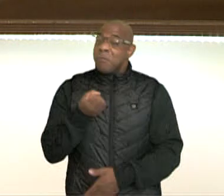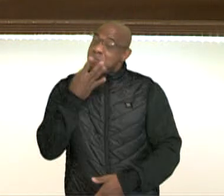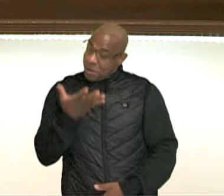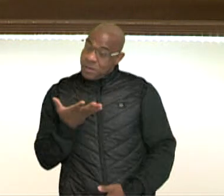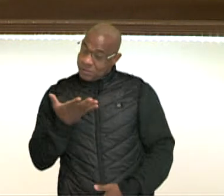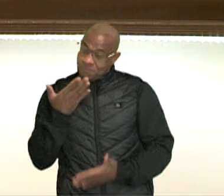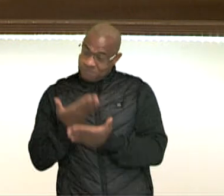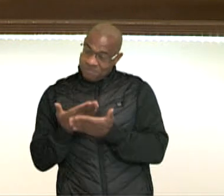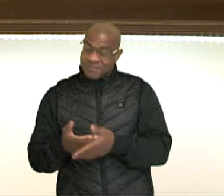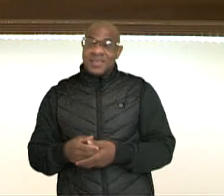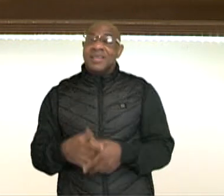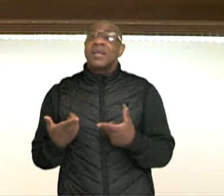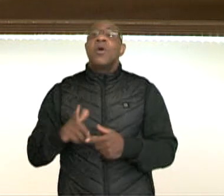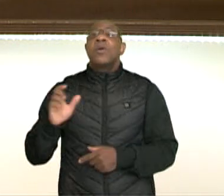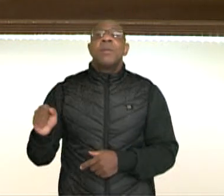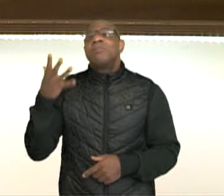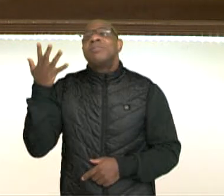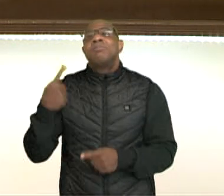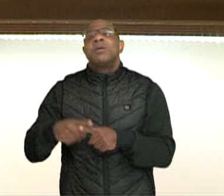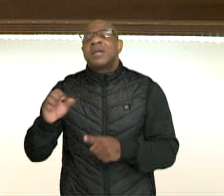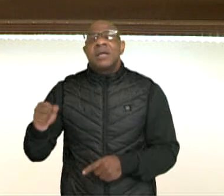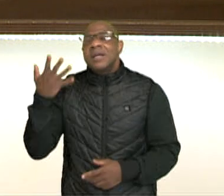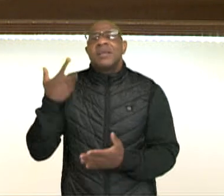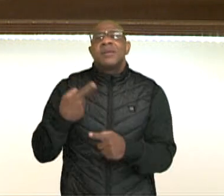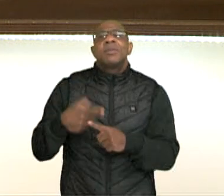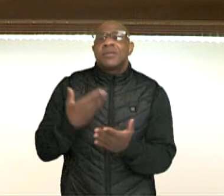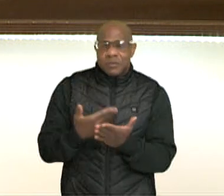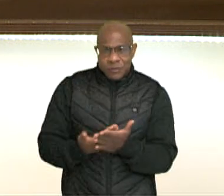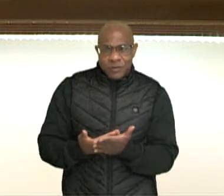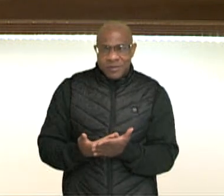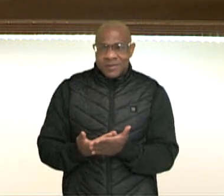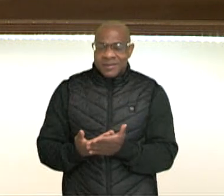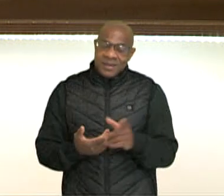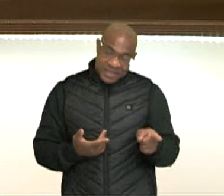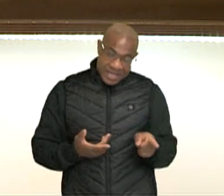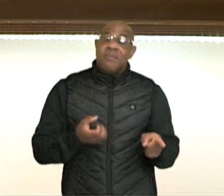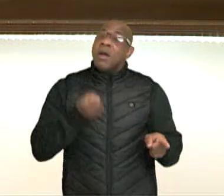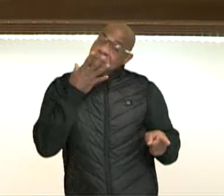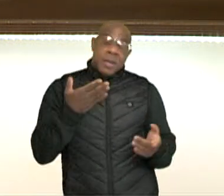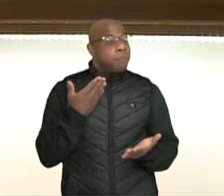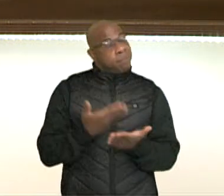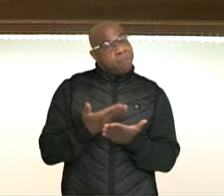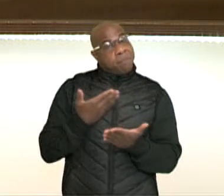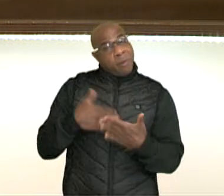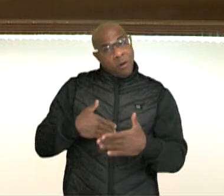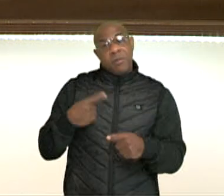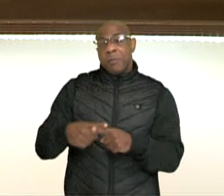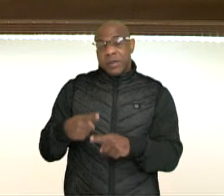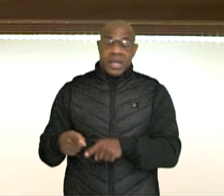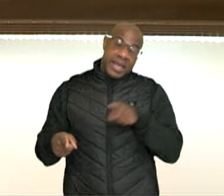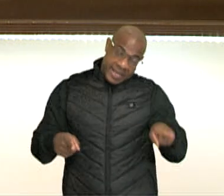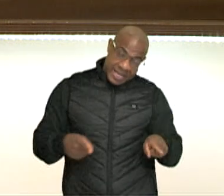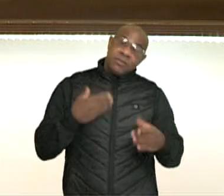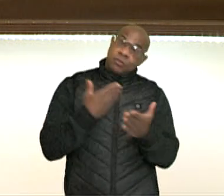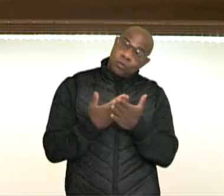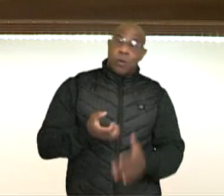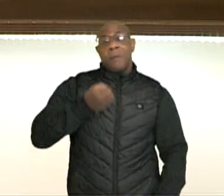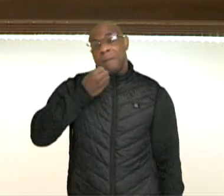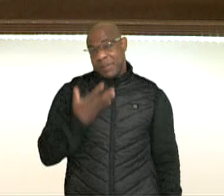ter estudado? Foi bem na prova. Então, nós vamos analisar as orações